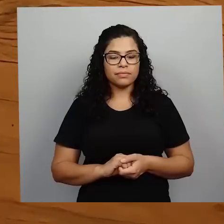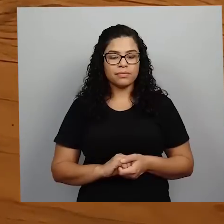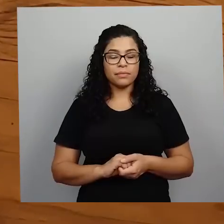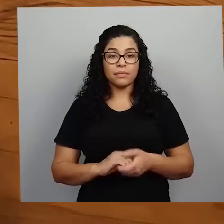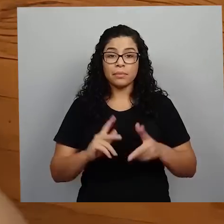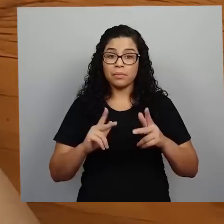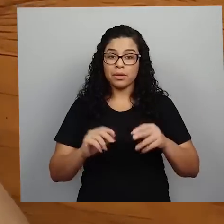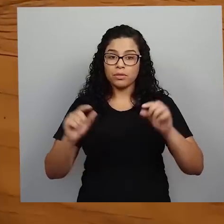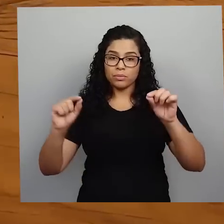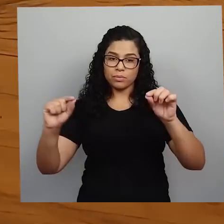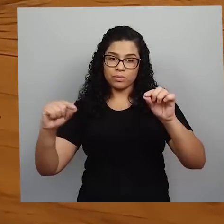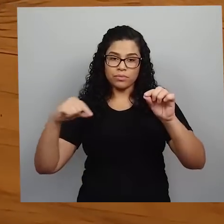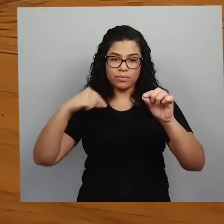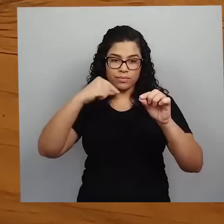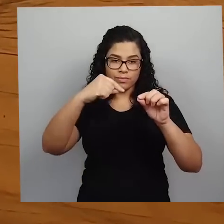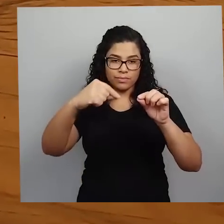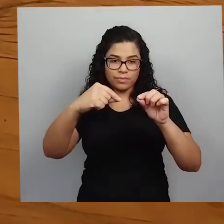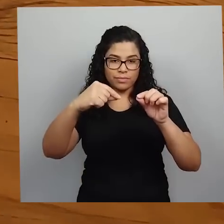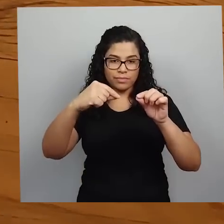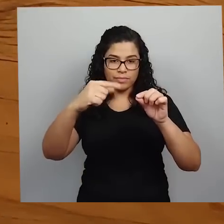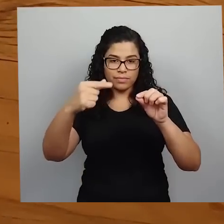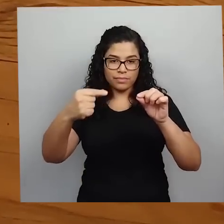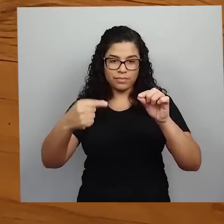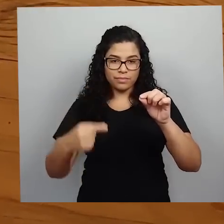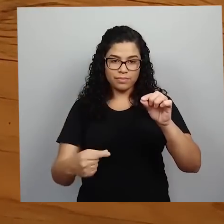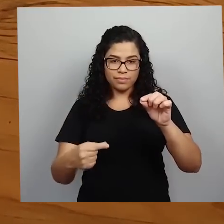A mesma coisa com o outro lado.